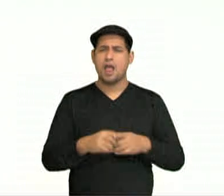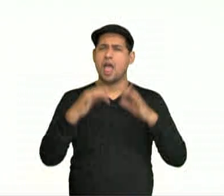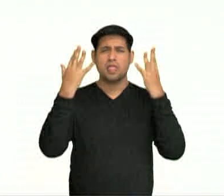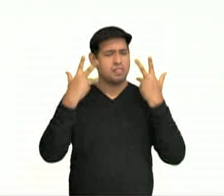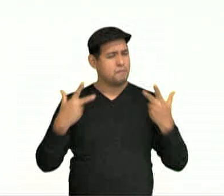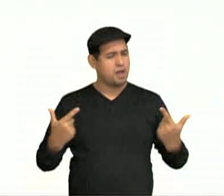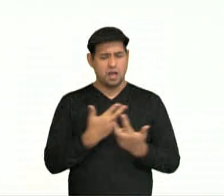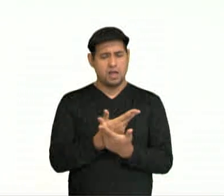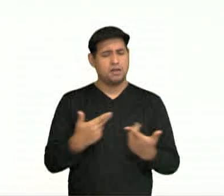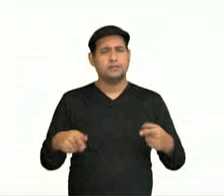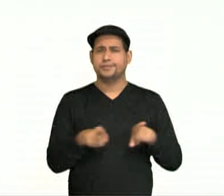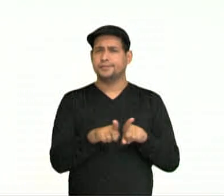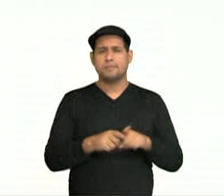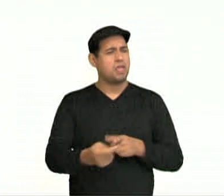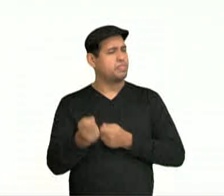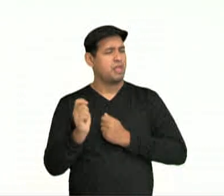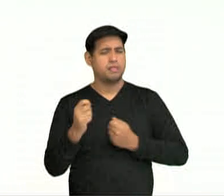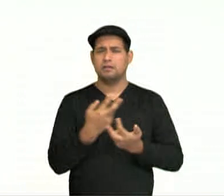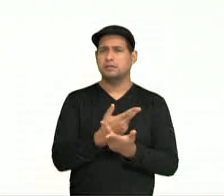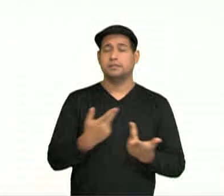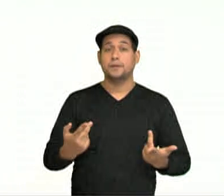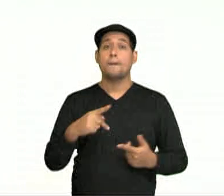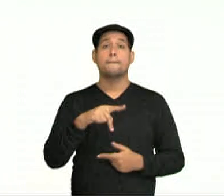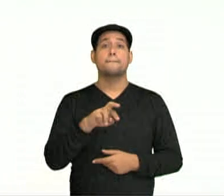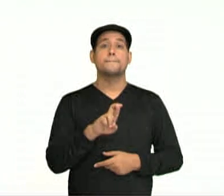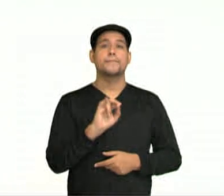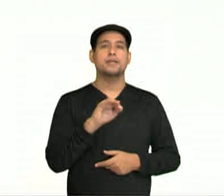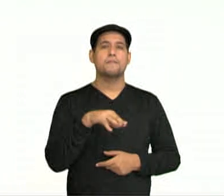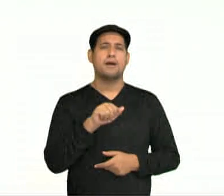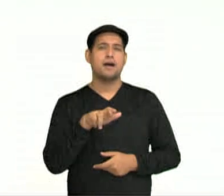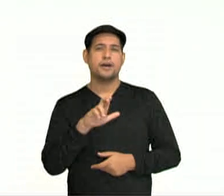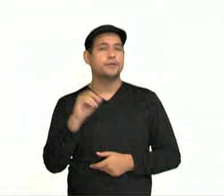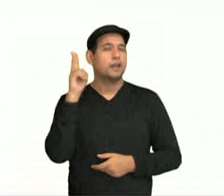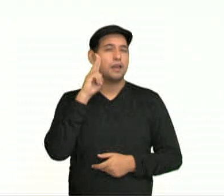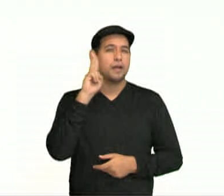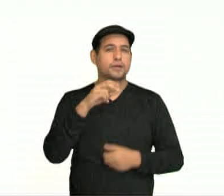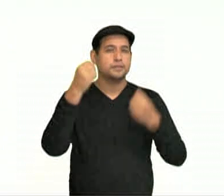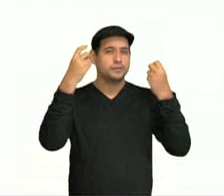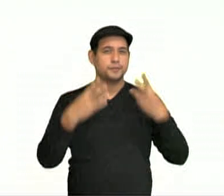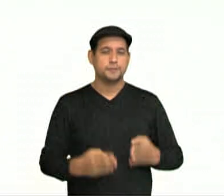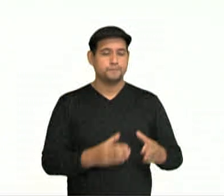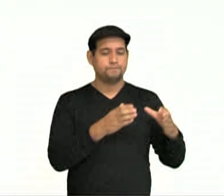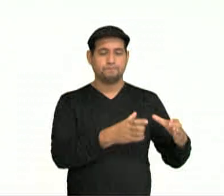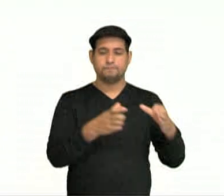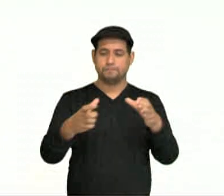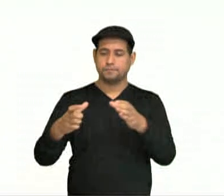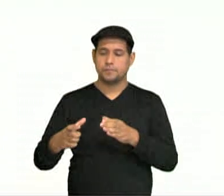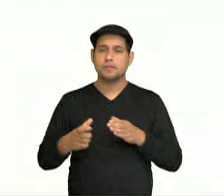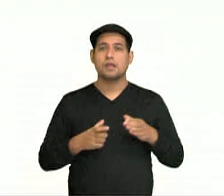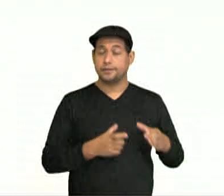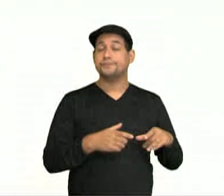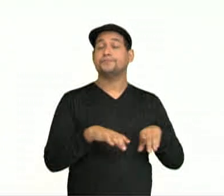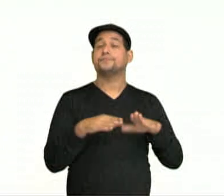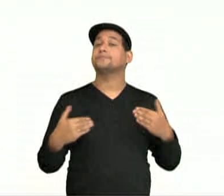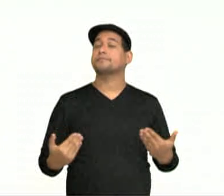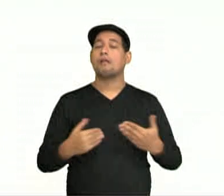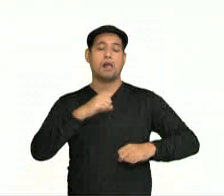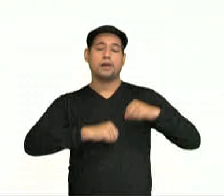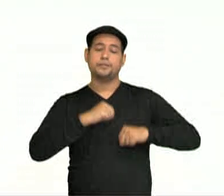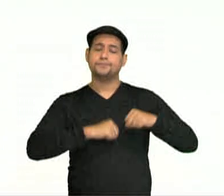animais, atividades do setor primário. Lembra que a gente falou dos setores no início da aula? A indústria faz parte do